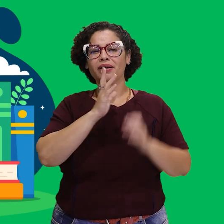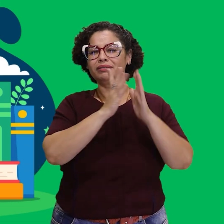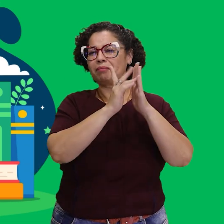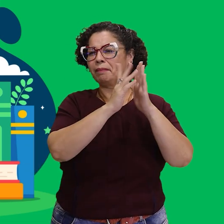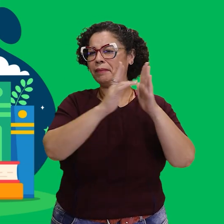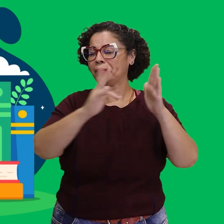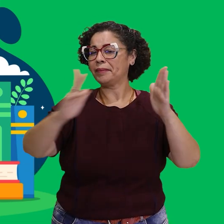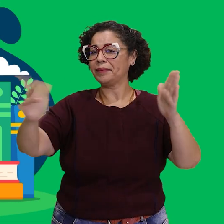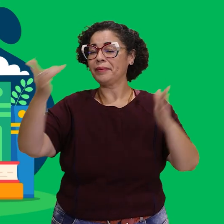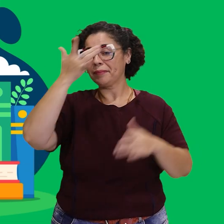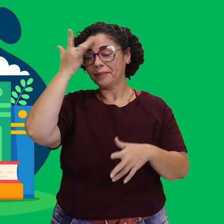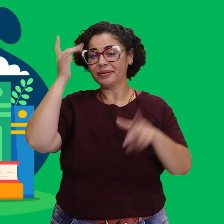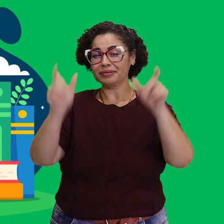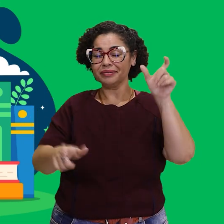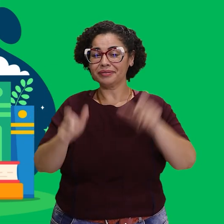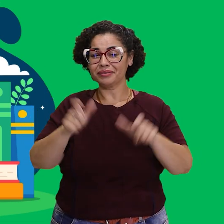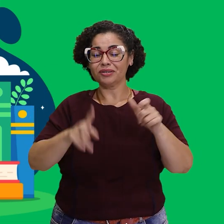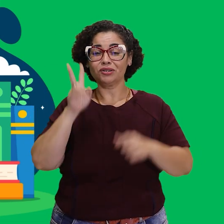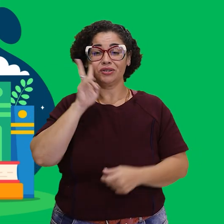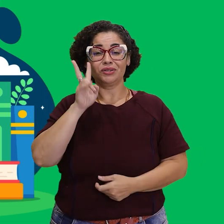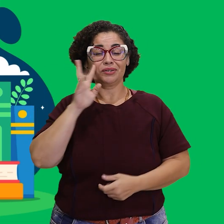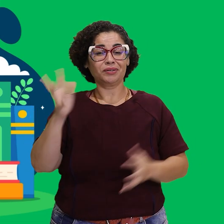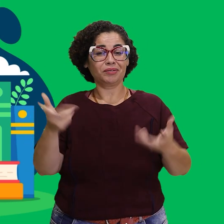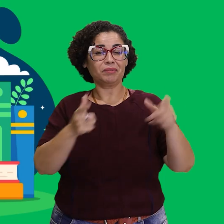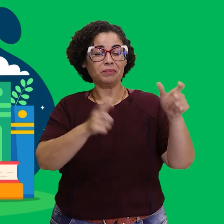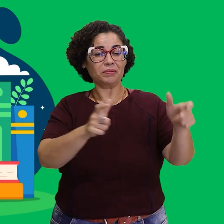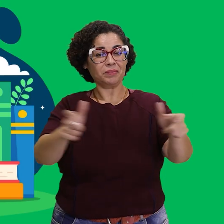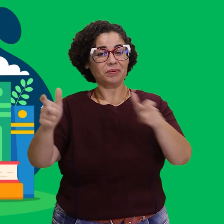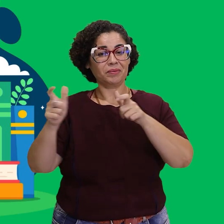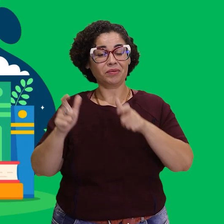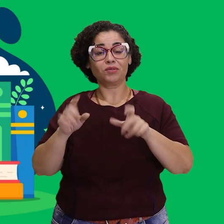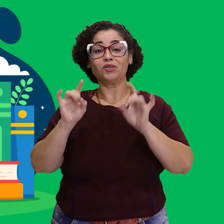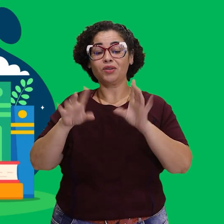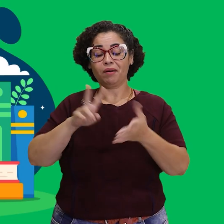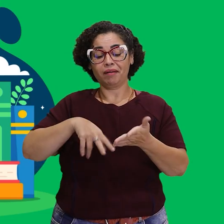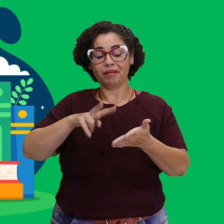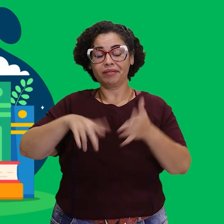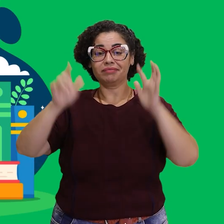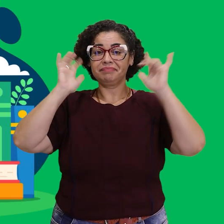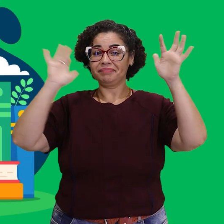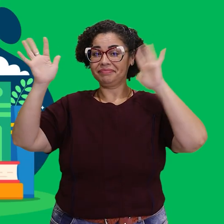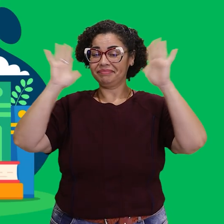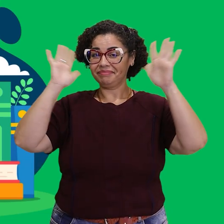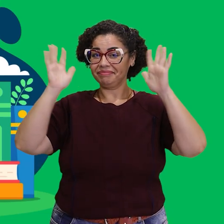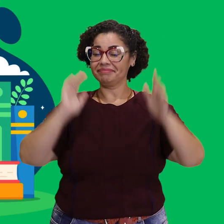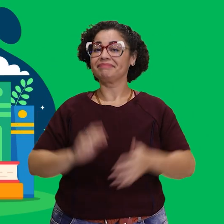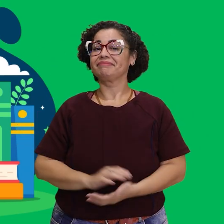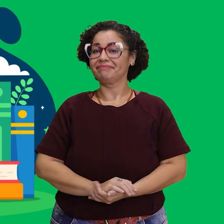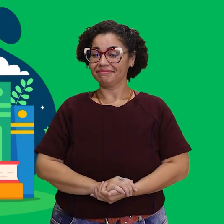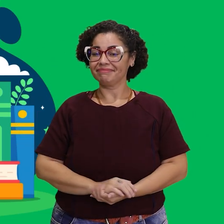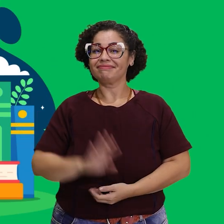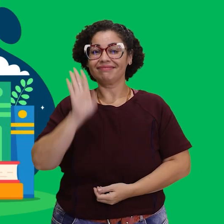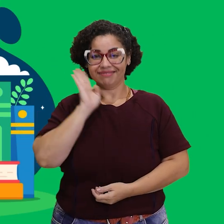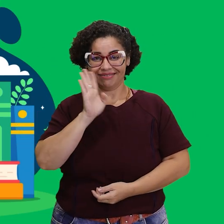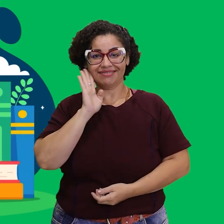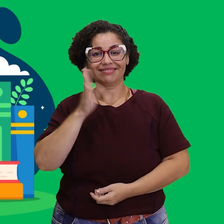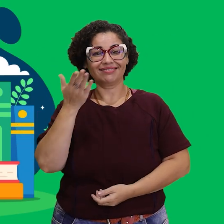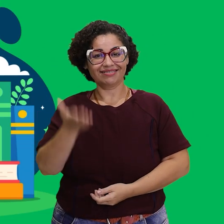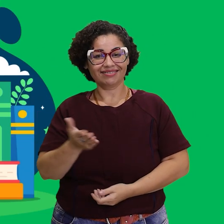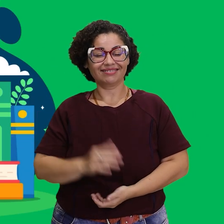muitos personagens e lugares incríveis, só com a imaginação. Olha que legal, tá vendo eles